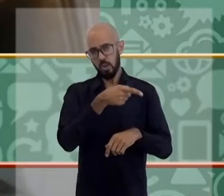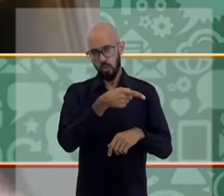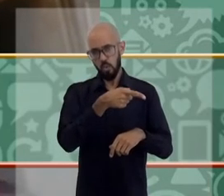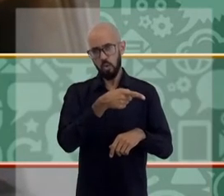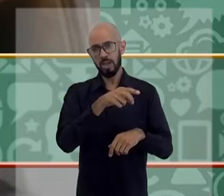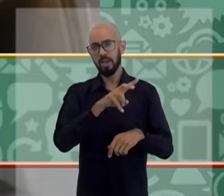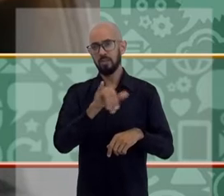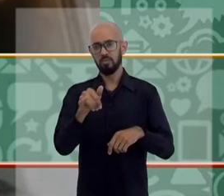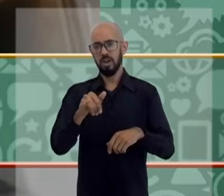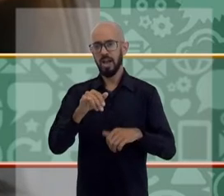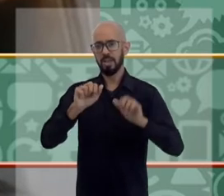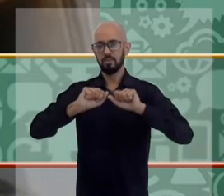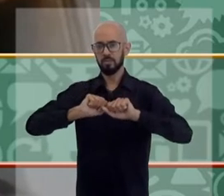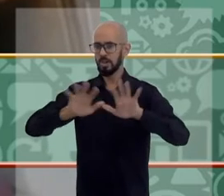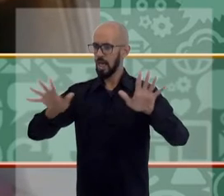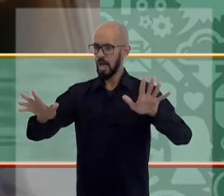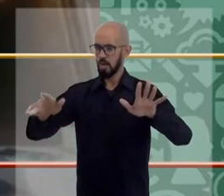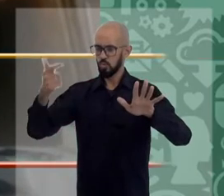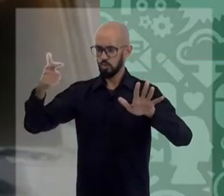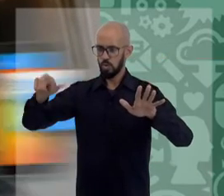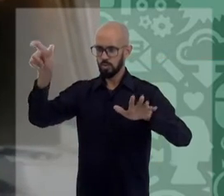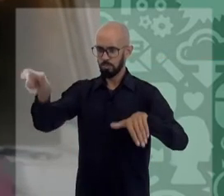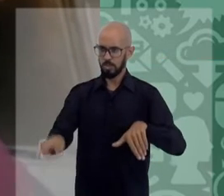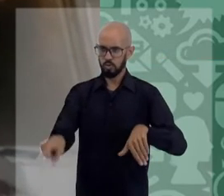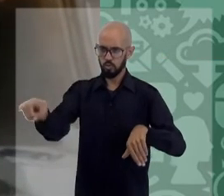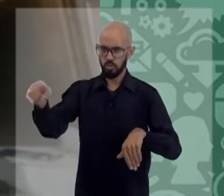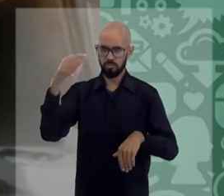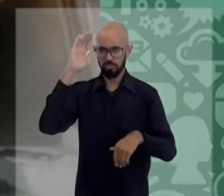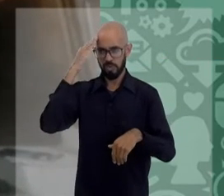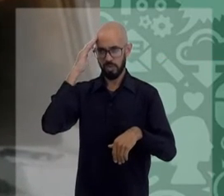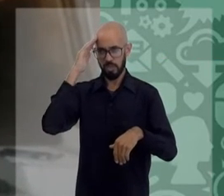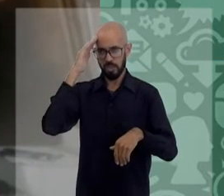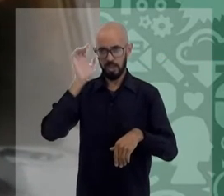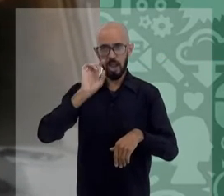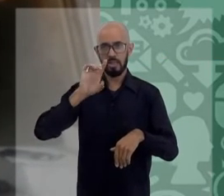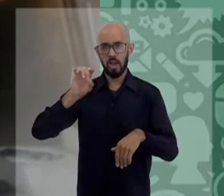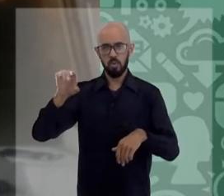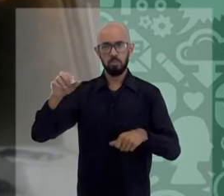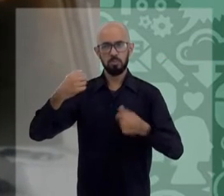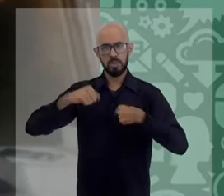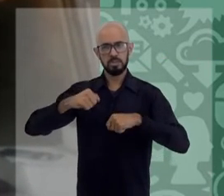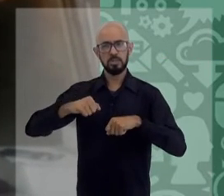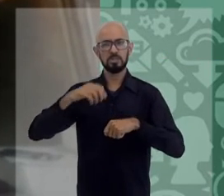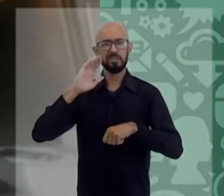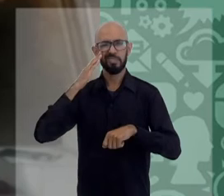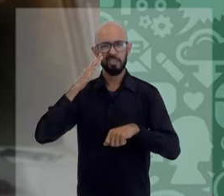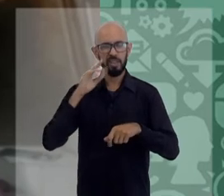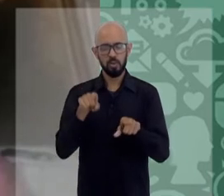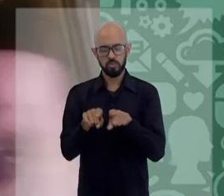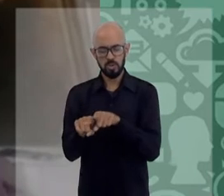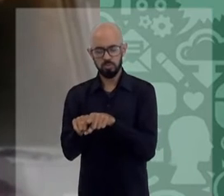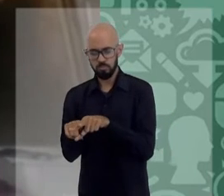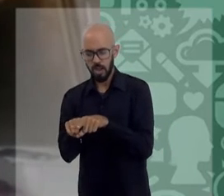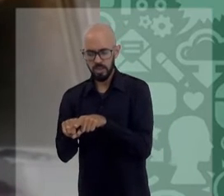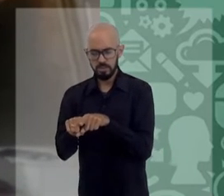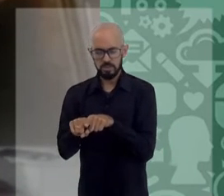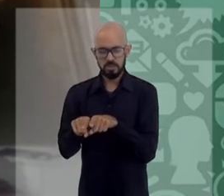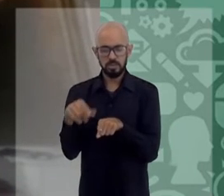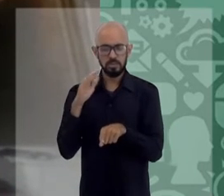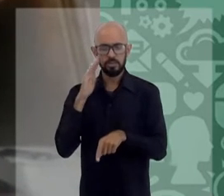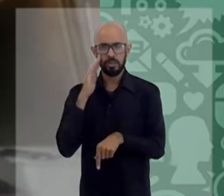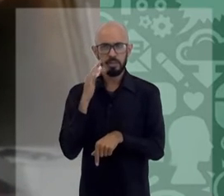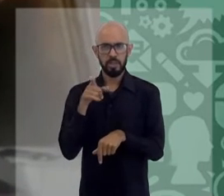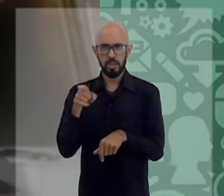aquela informação vai chegar límpida no ouvido da pessoa do outro lado. Você filtra. E filtra como? Com os seus